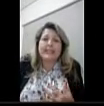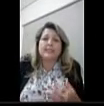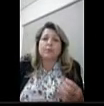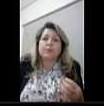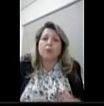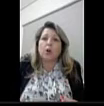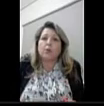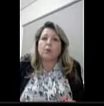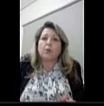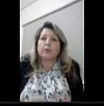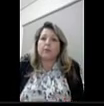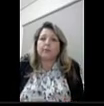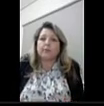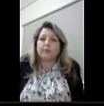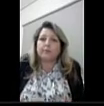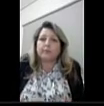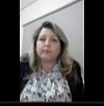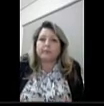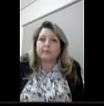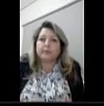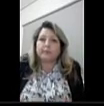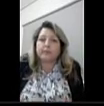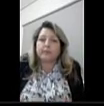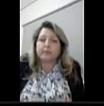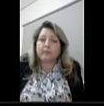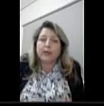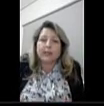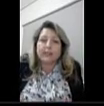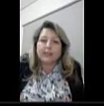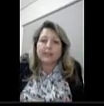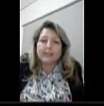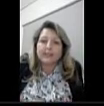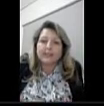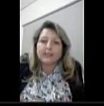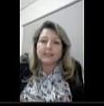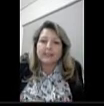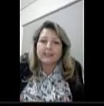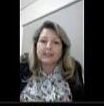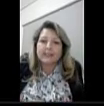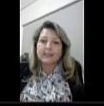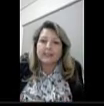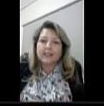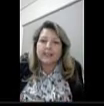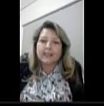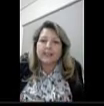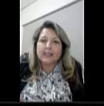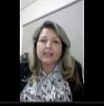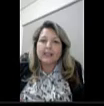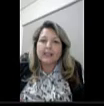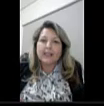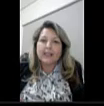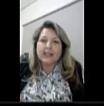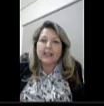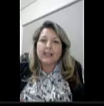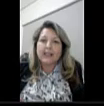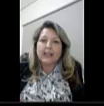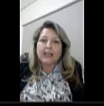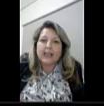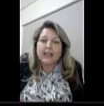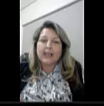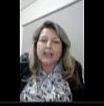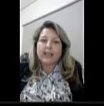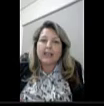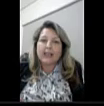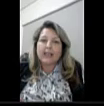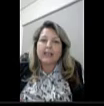Brincadeira, a Laura entrou. Oi? A Laura entrou, se você quiser deixar ela já continuar, que ela já está